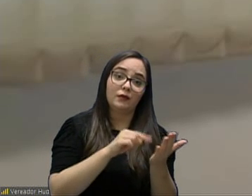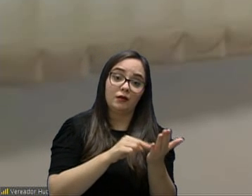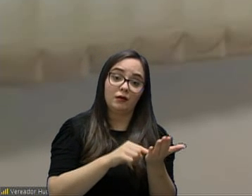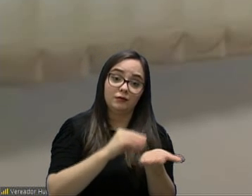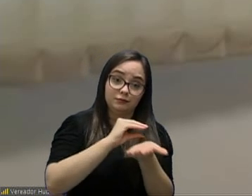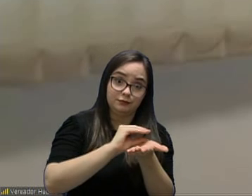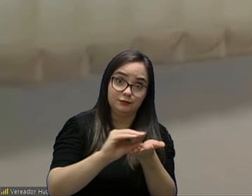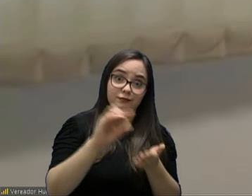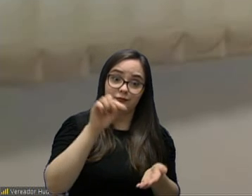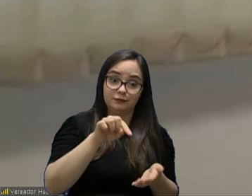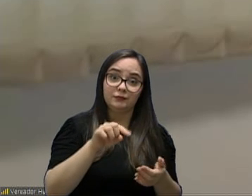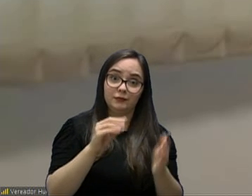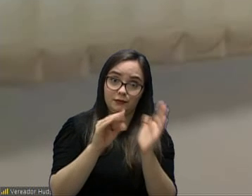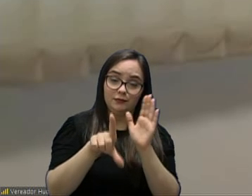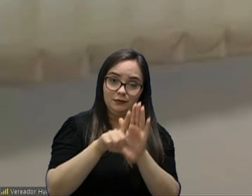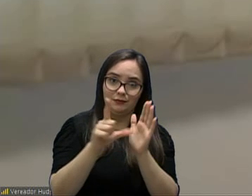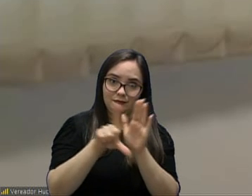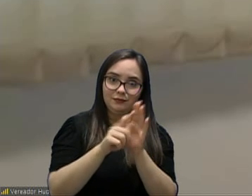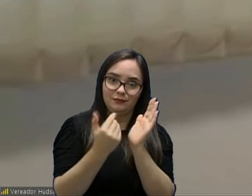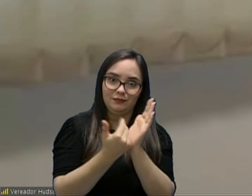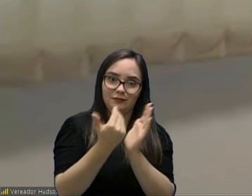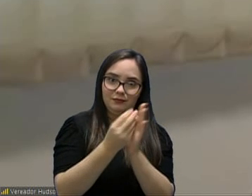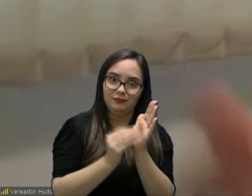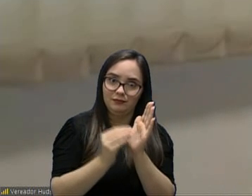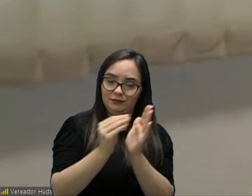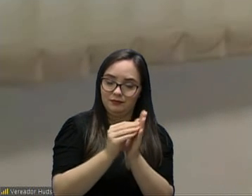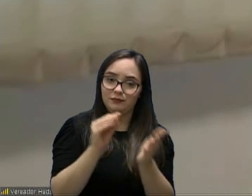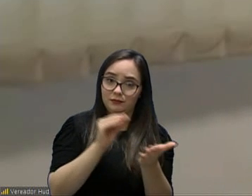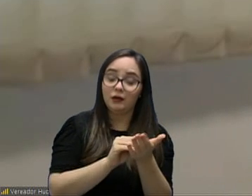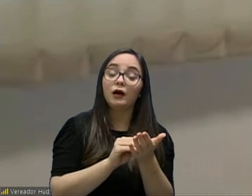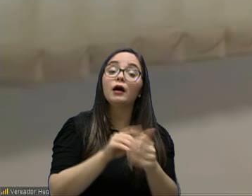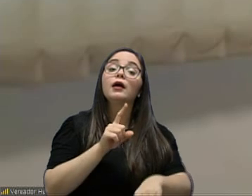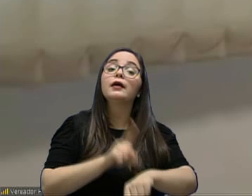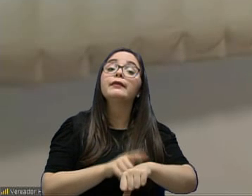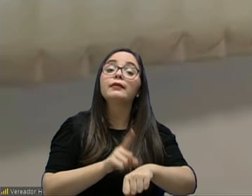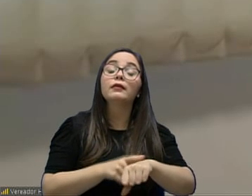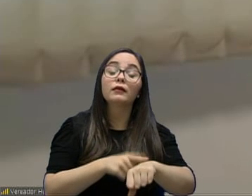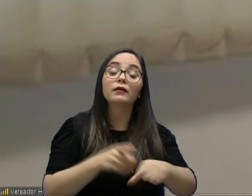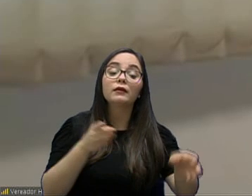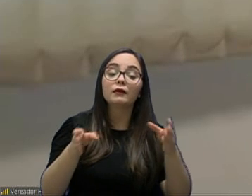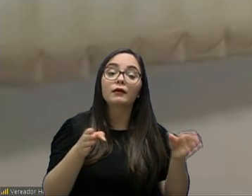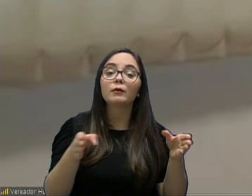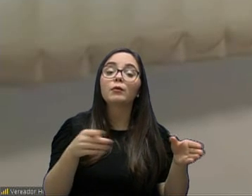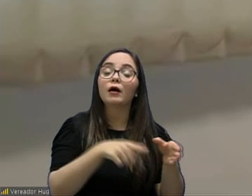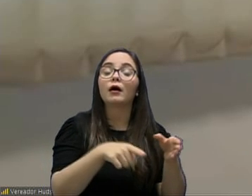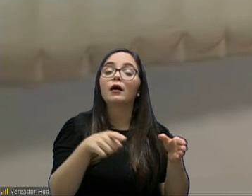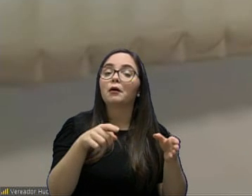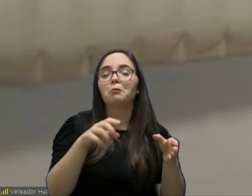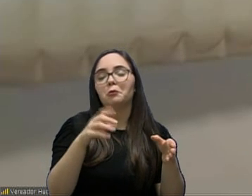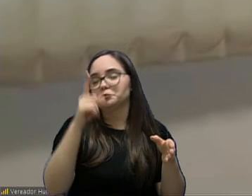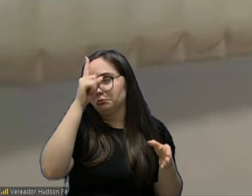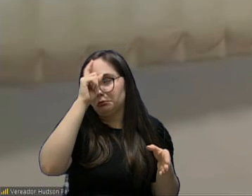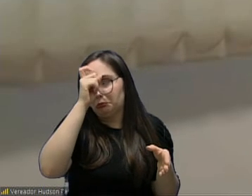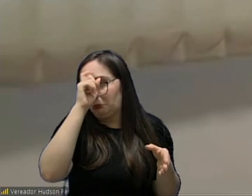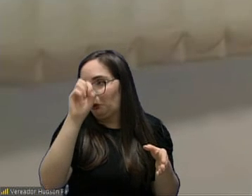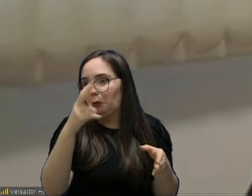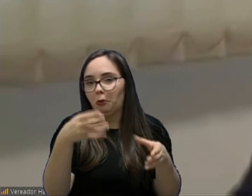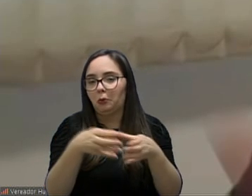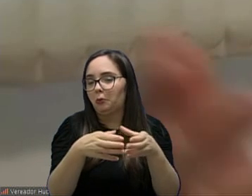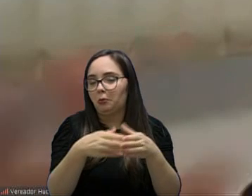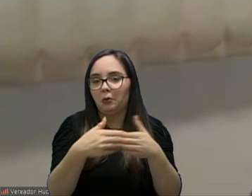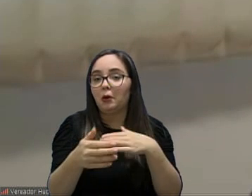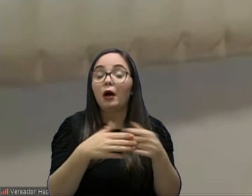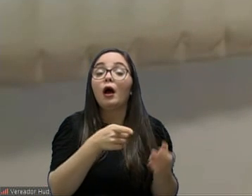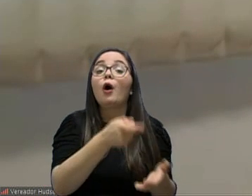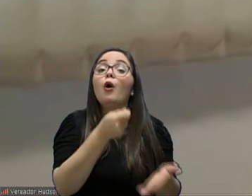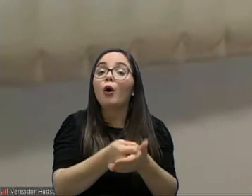feito através de uma emenda, por quanto tempo aquele hospital, aquela entidade, ou quem quer que seja, vai ser